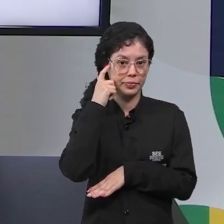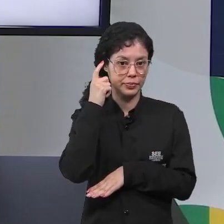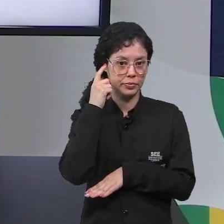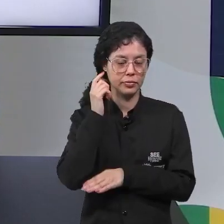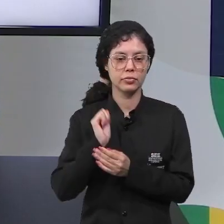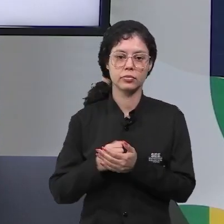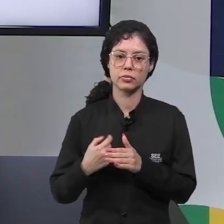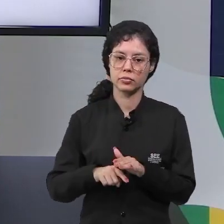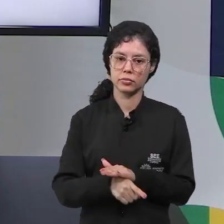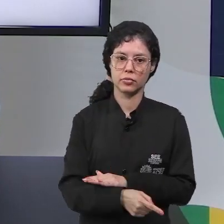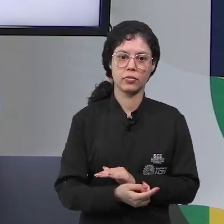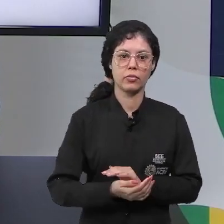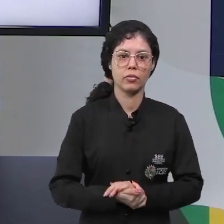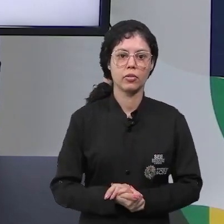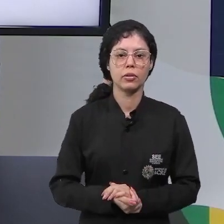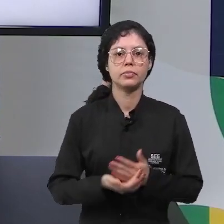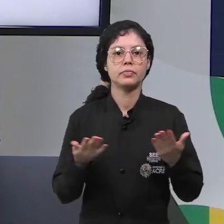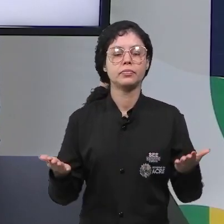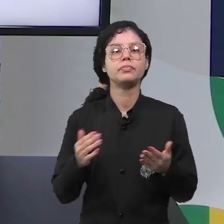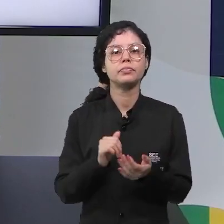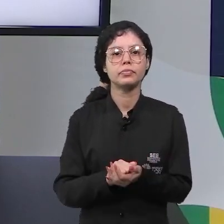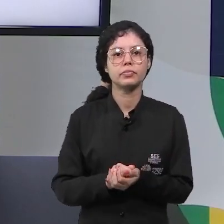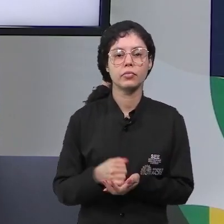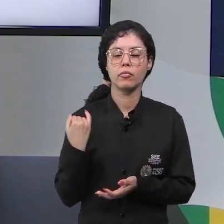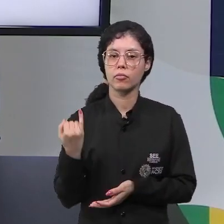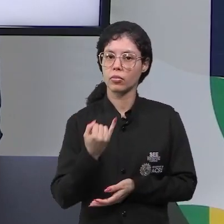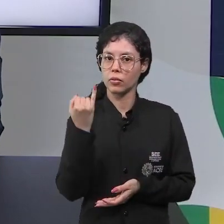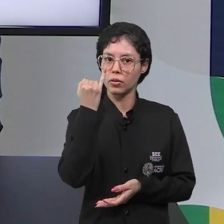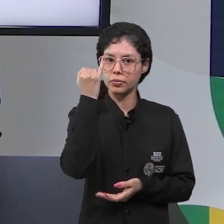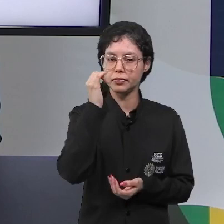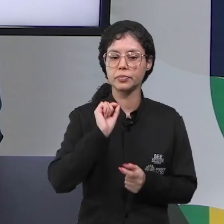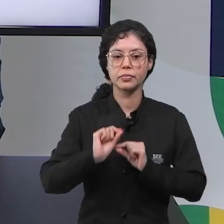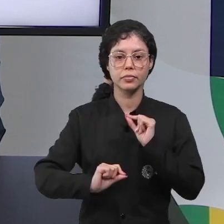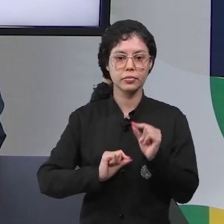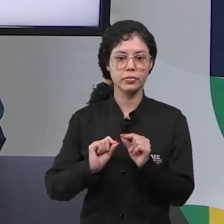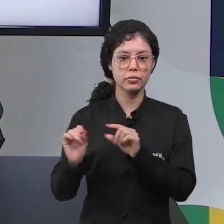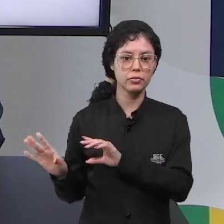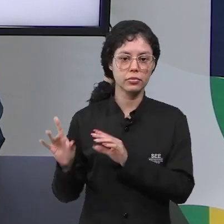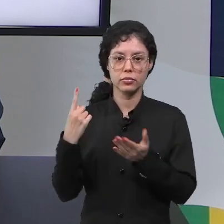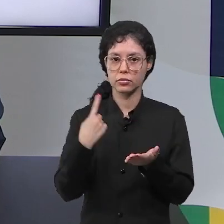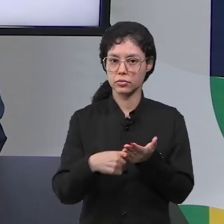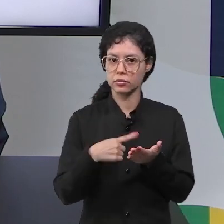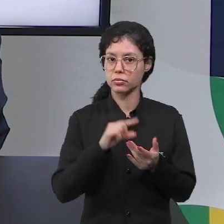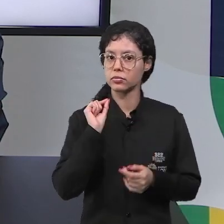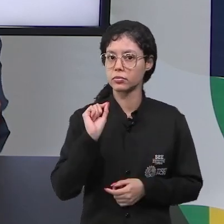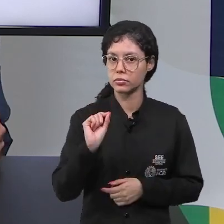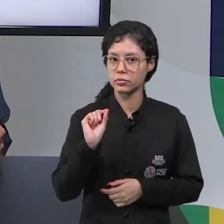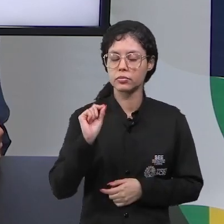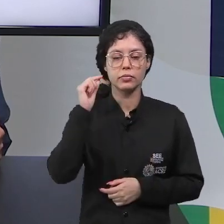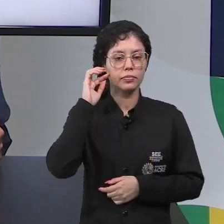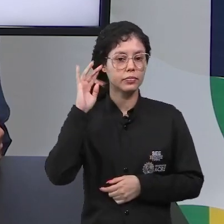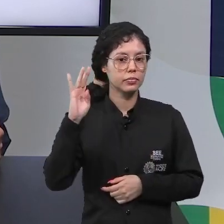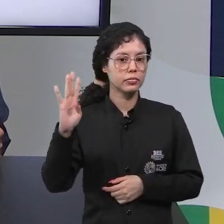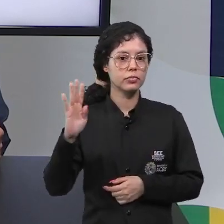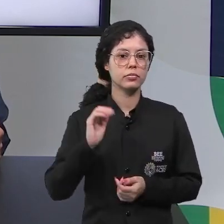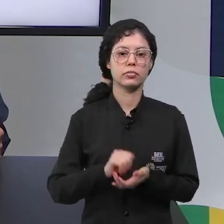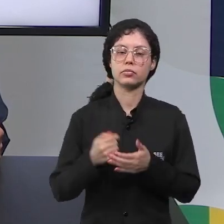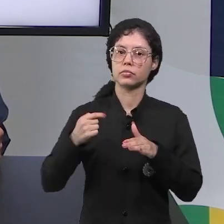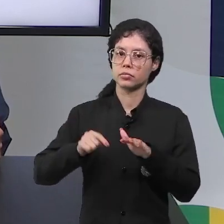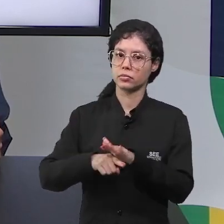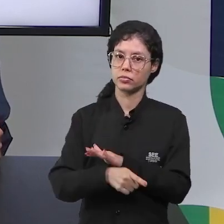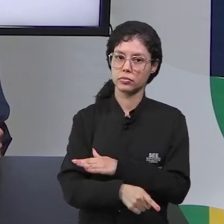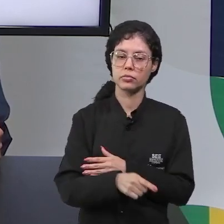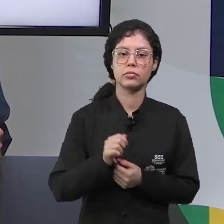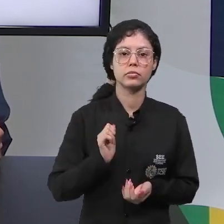em profundidade. É de vital importância que a gente leve em consideração que a reflexão em